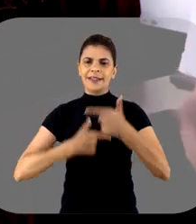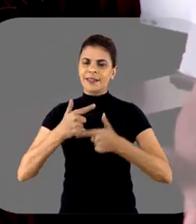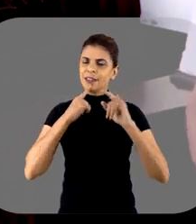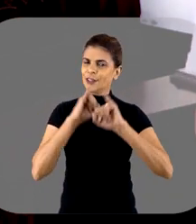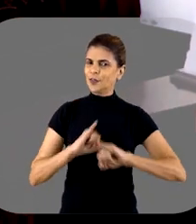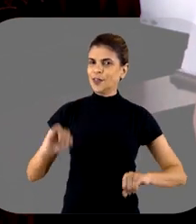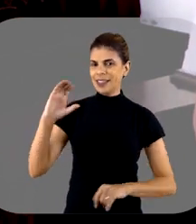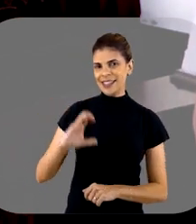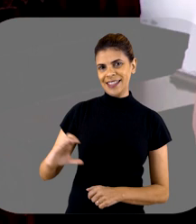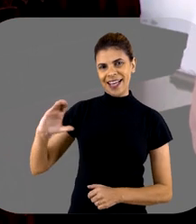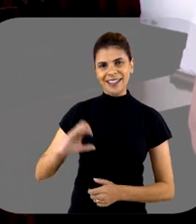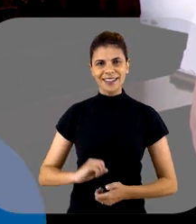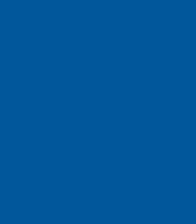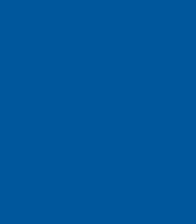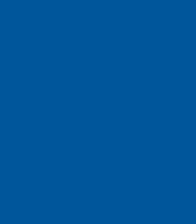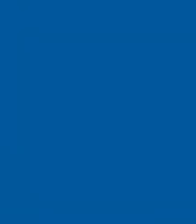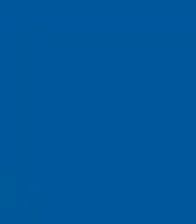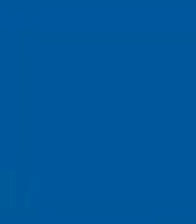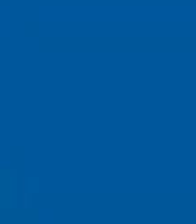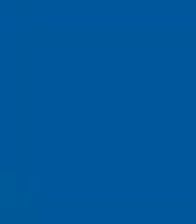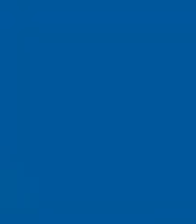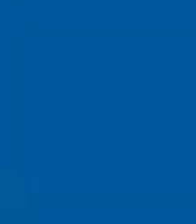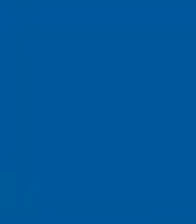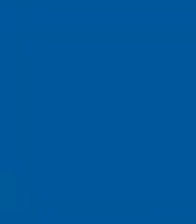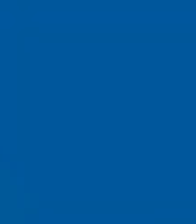as atividades de divulgação da ciência.